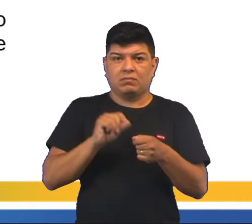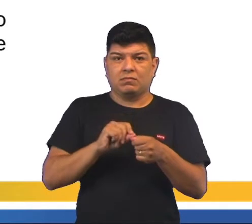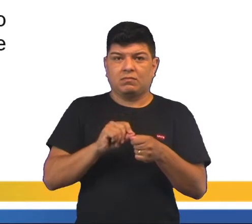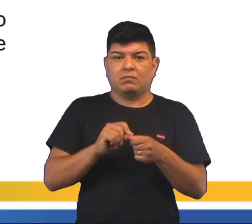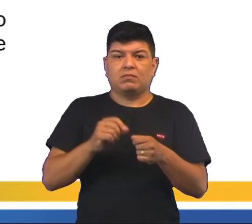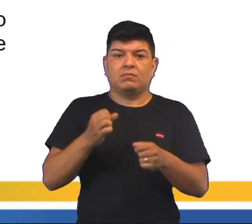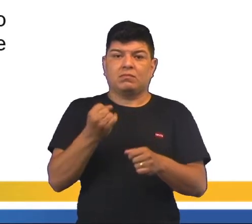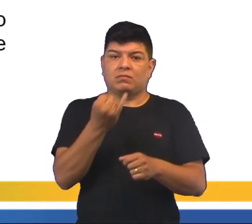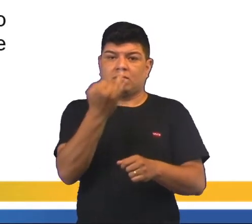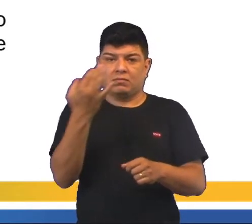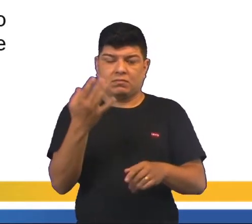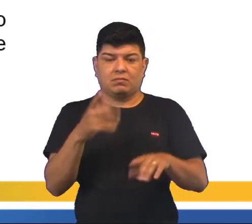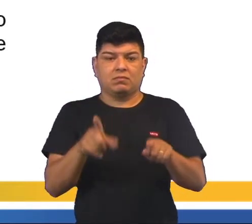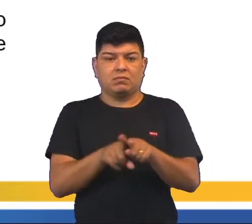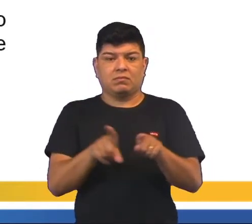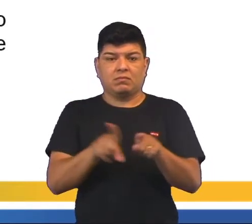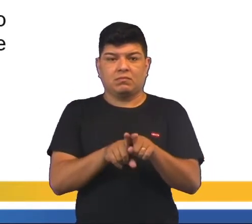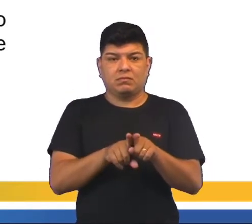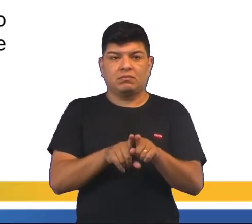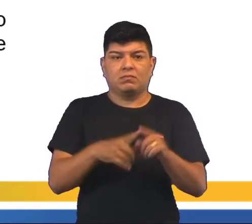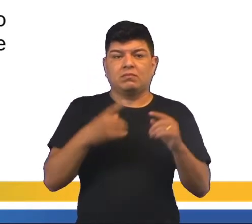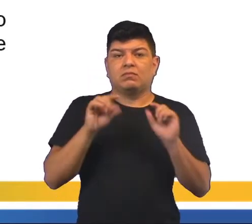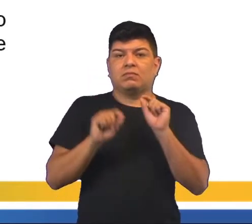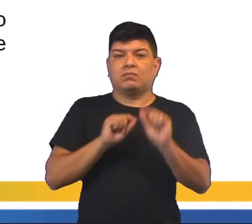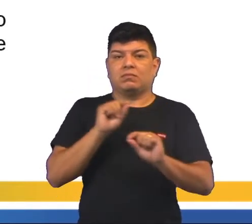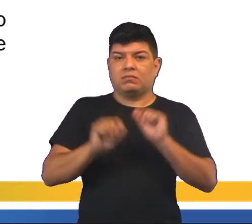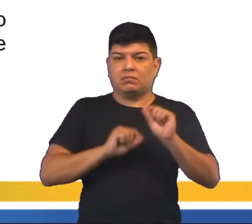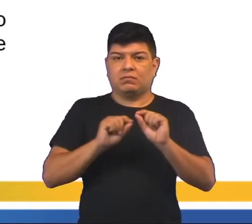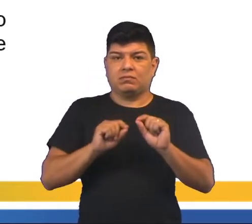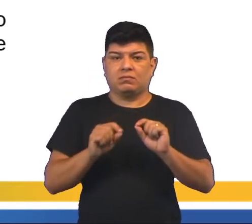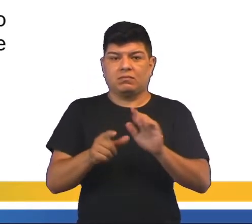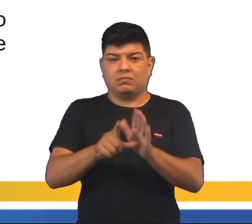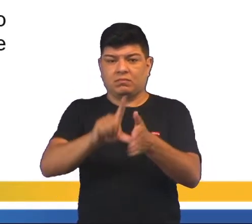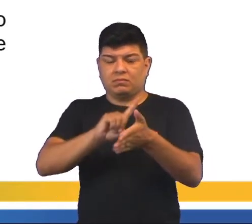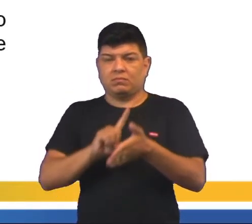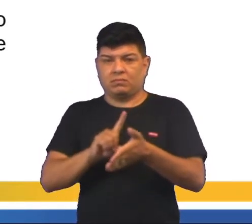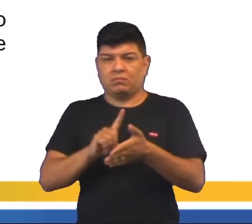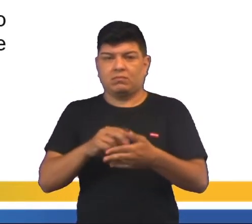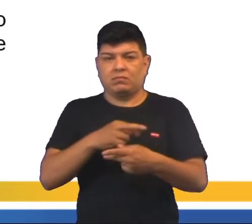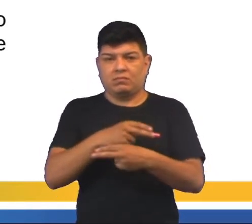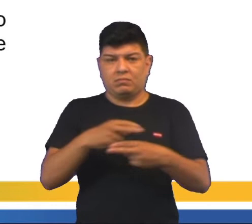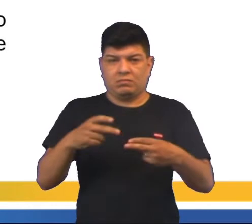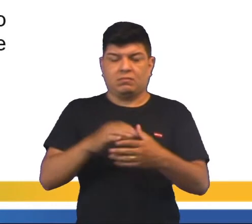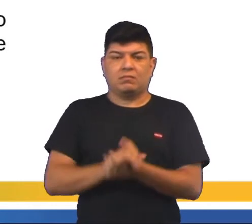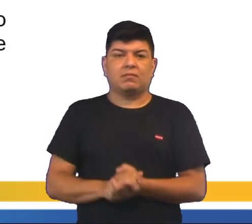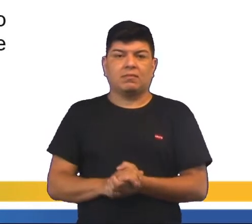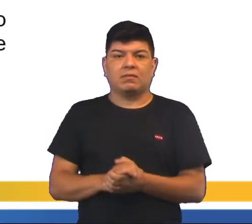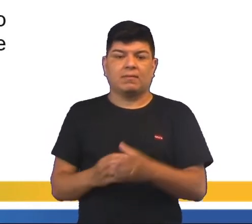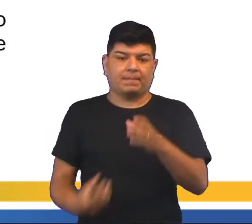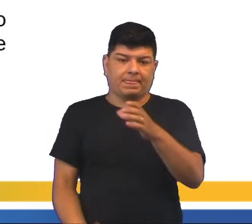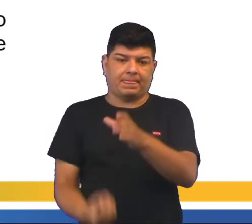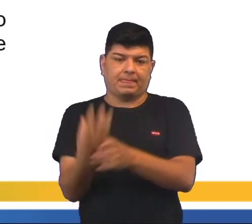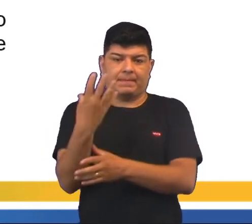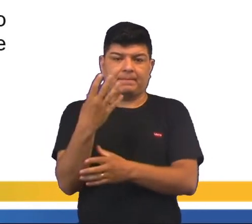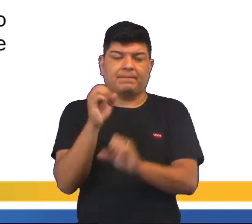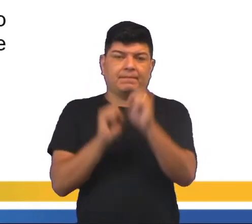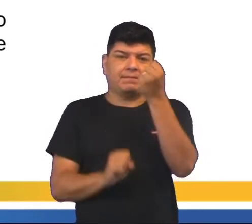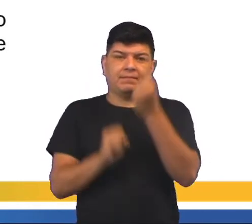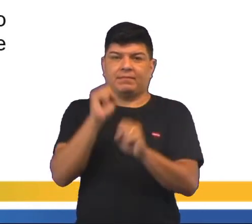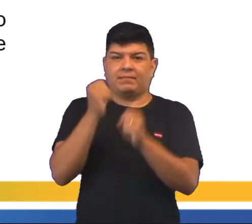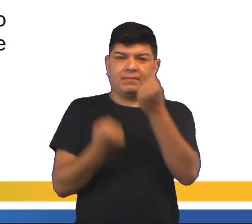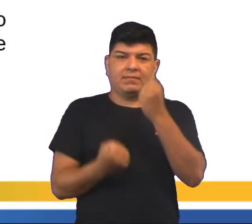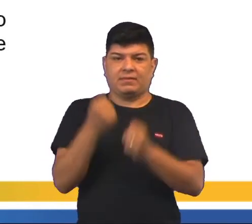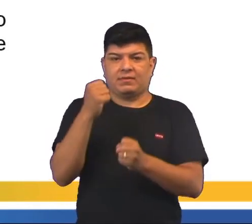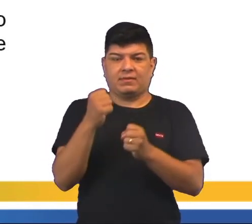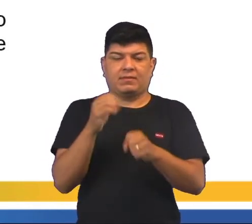pequenas quantidades, e nesse modo, né, a demanda era anterior à produção. Com o surgimento do motor a vapor e